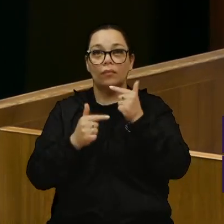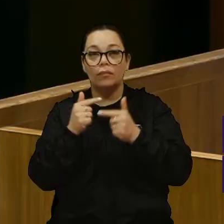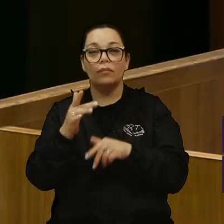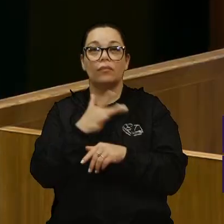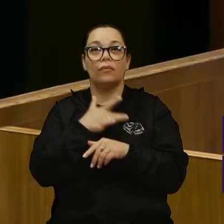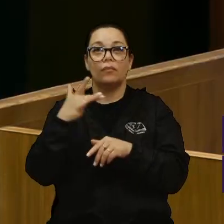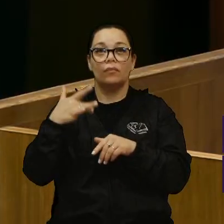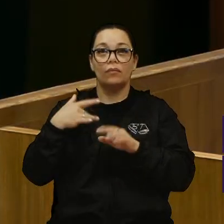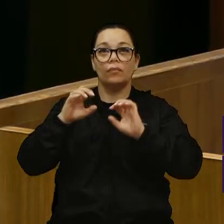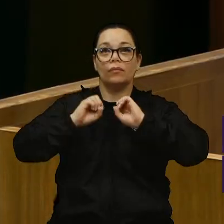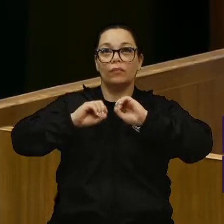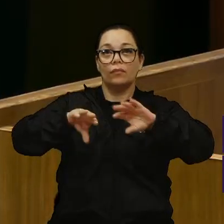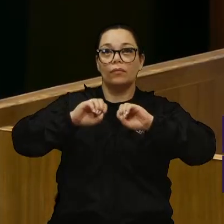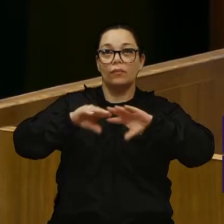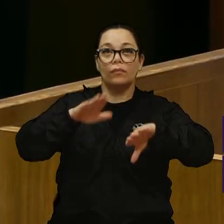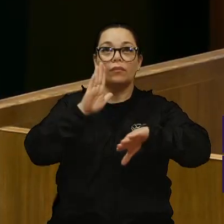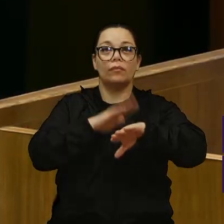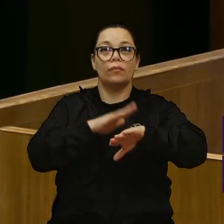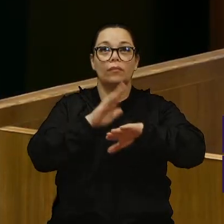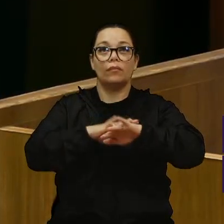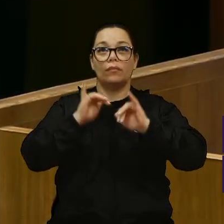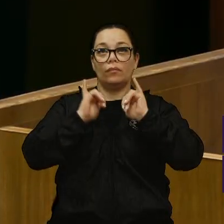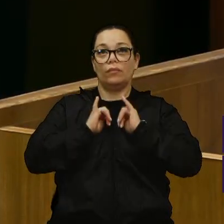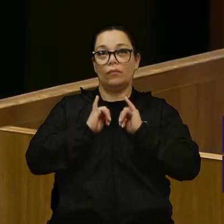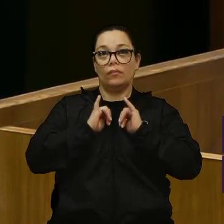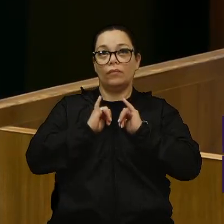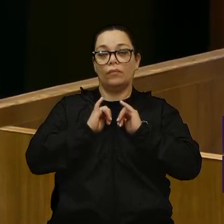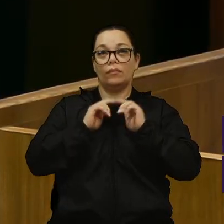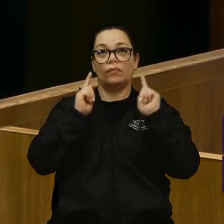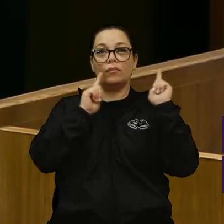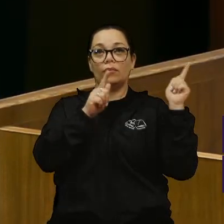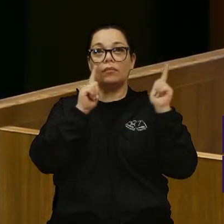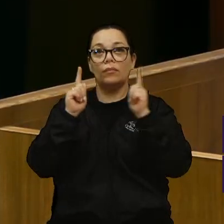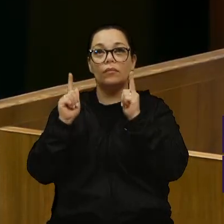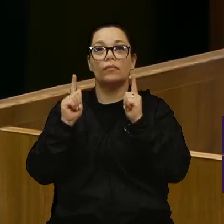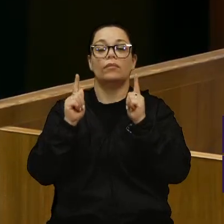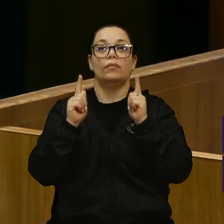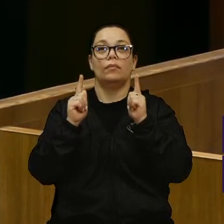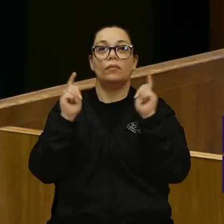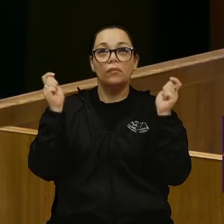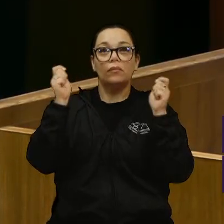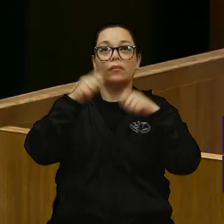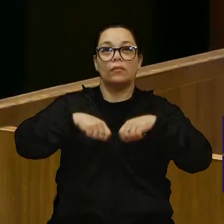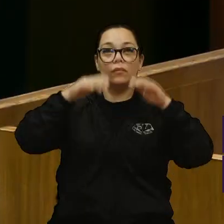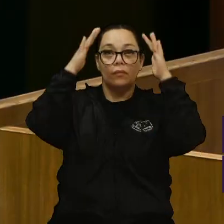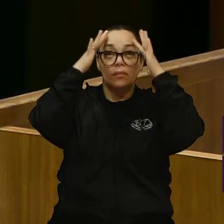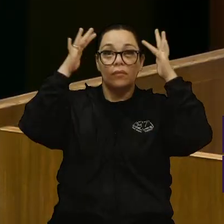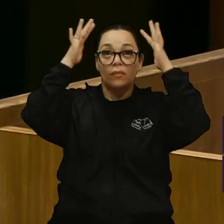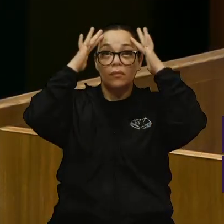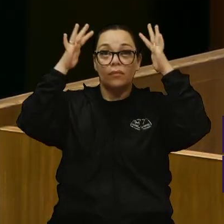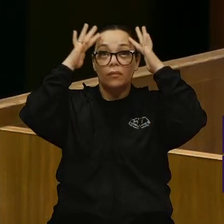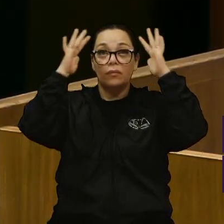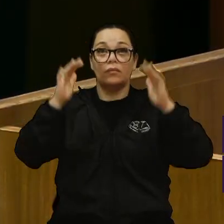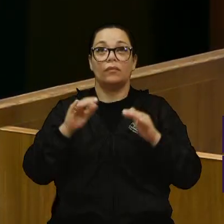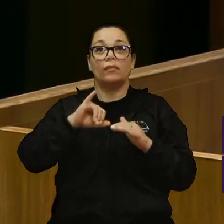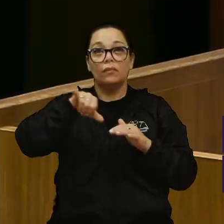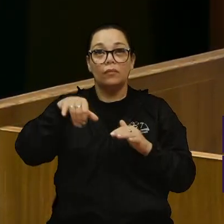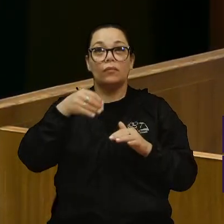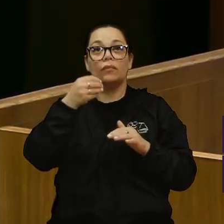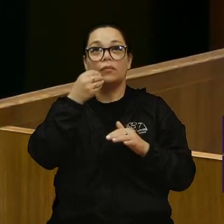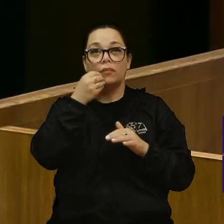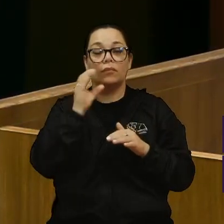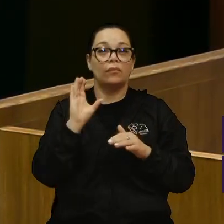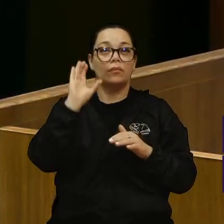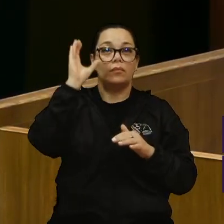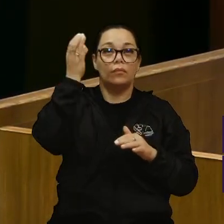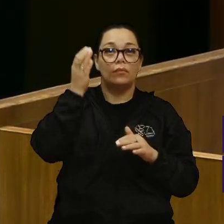saúde, educação, tempo de descanso, tempo de lazer, possibilidades de sonhar e oportunidades de